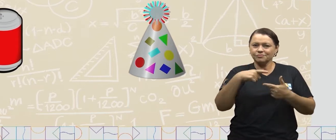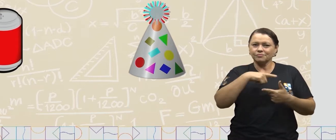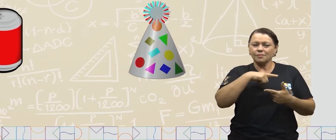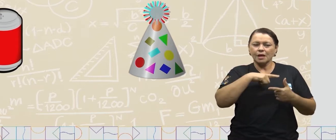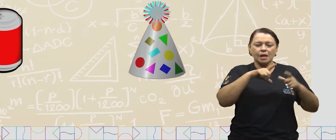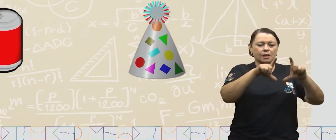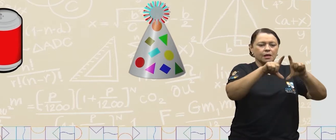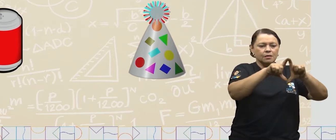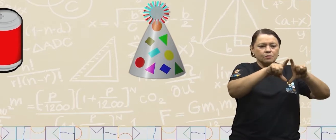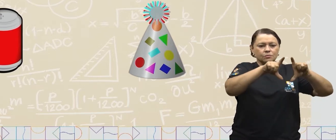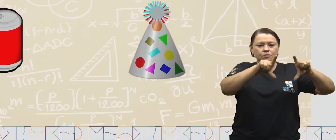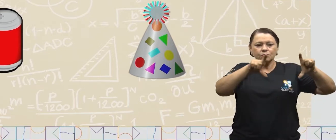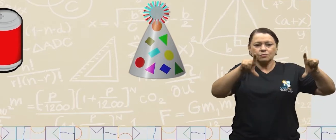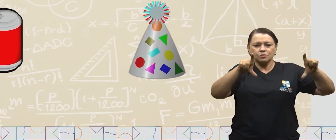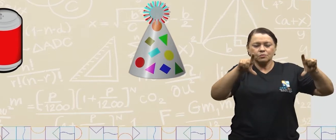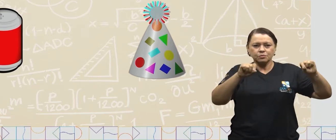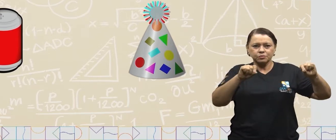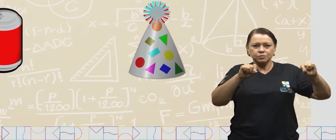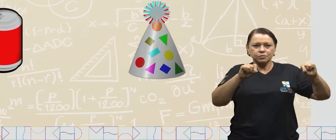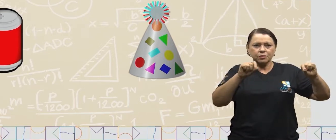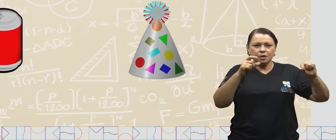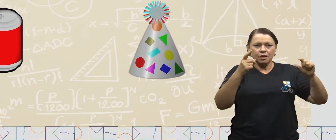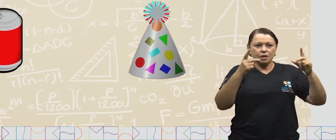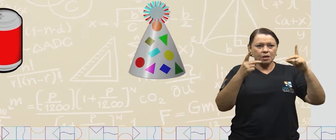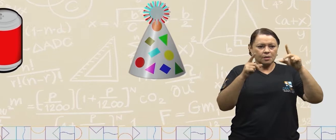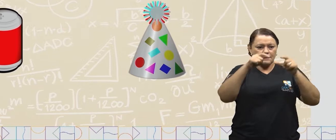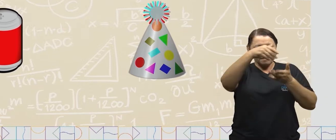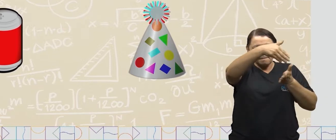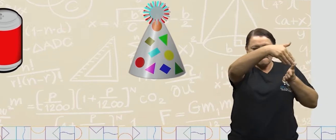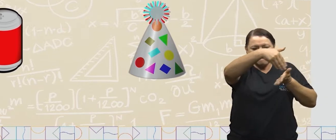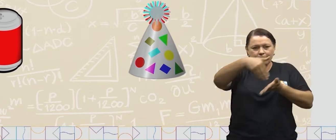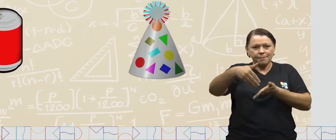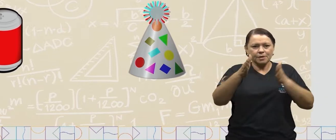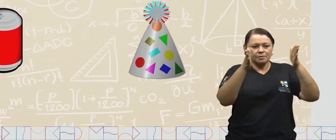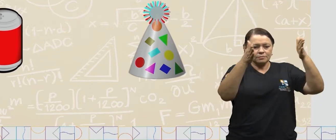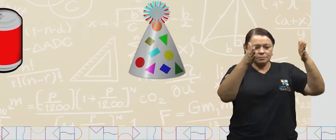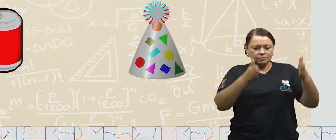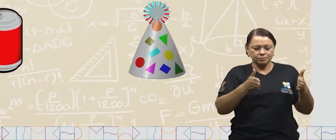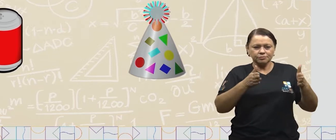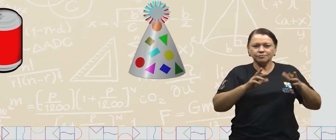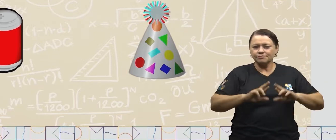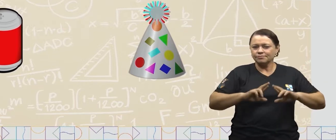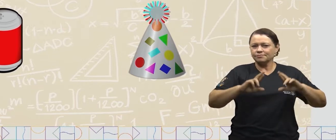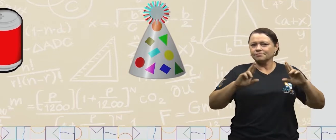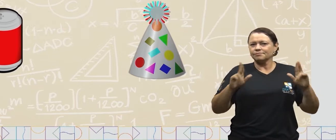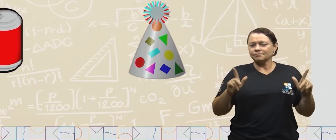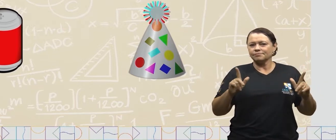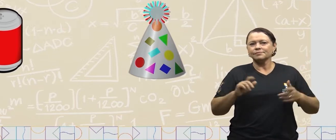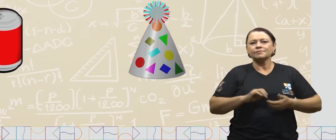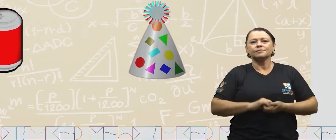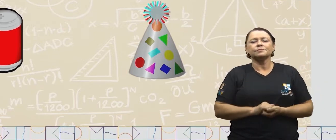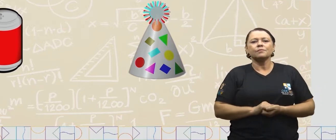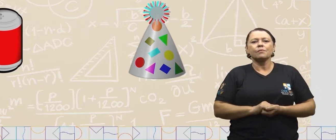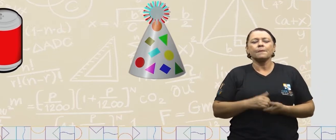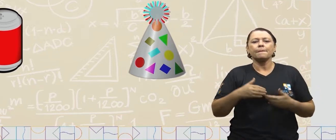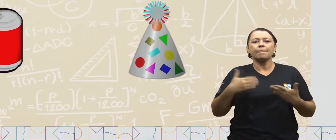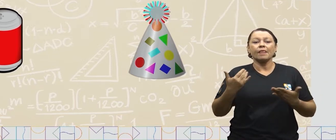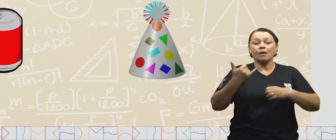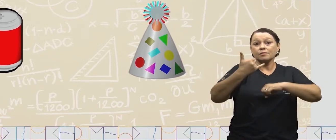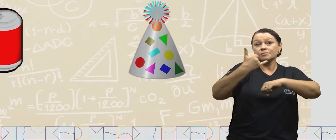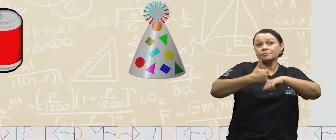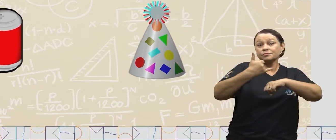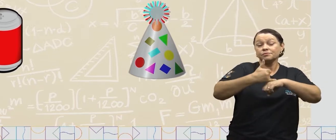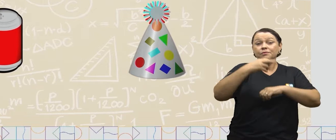menores e opostos e dois lados maiores e opostos. A próxima imagem é da lata